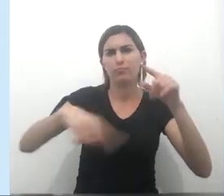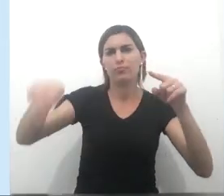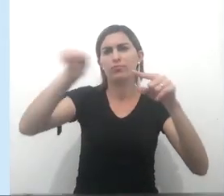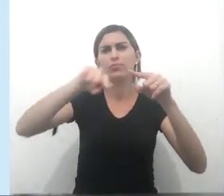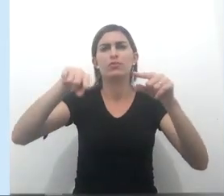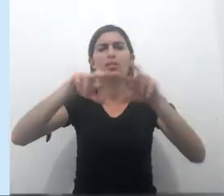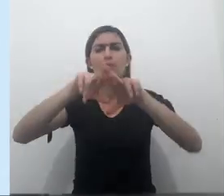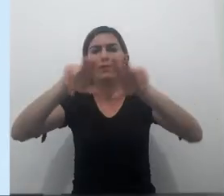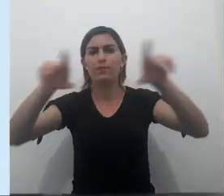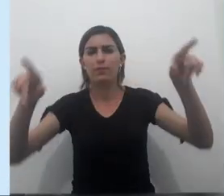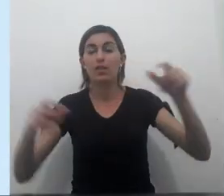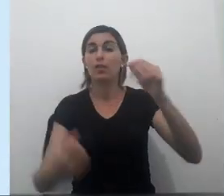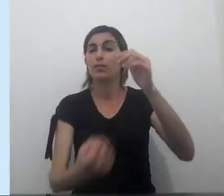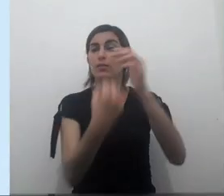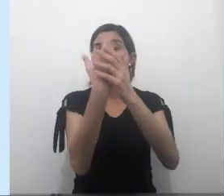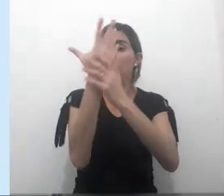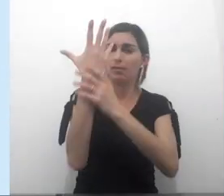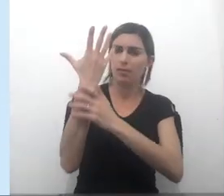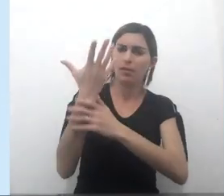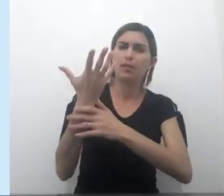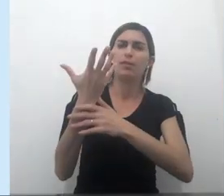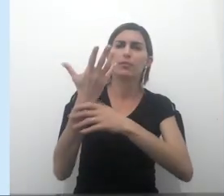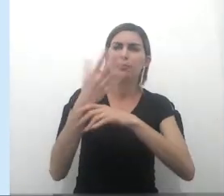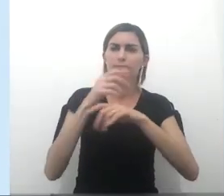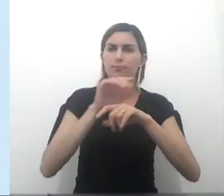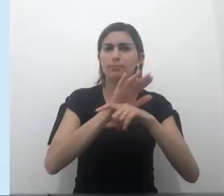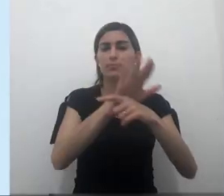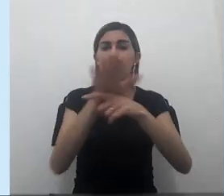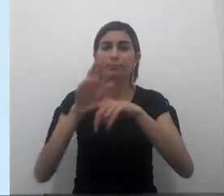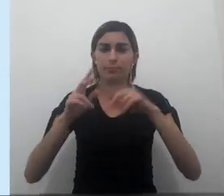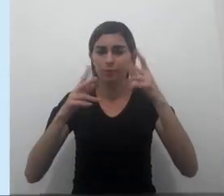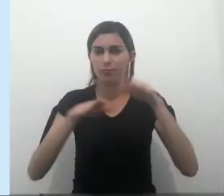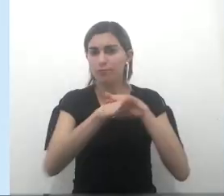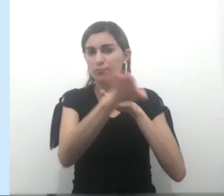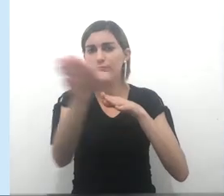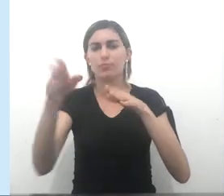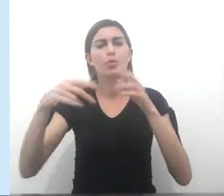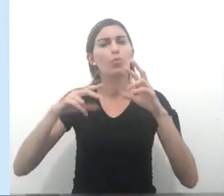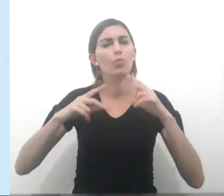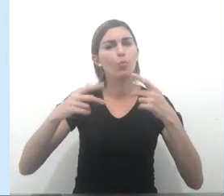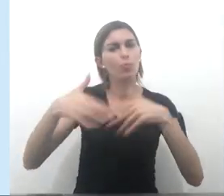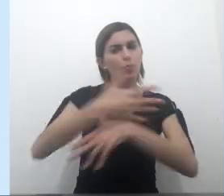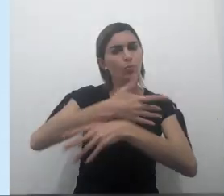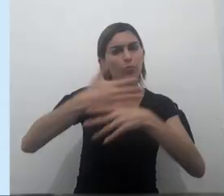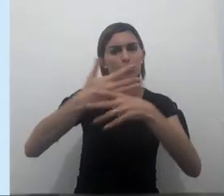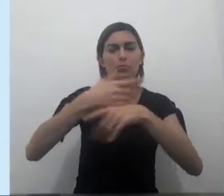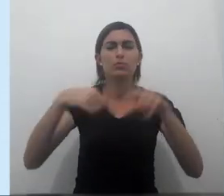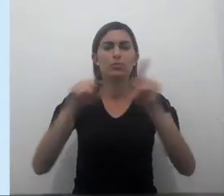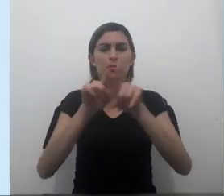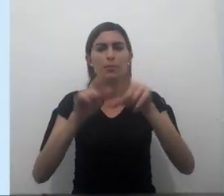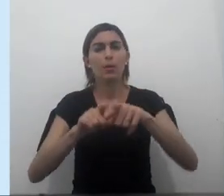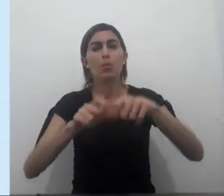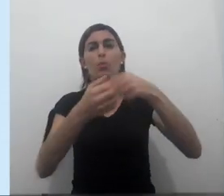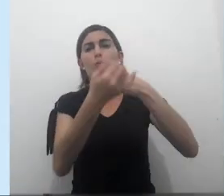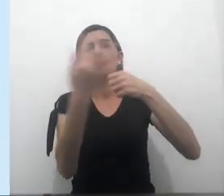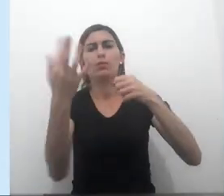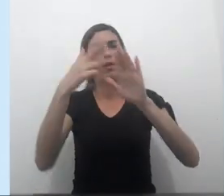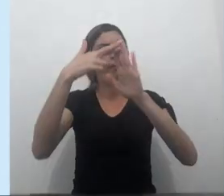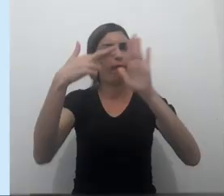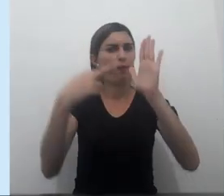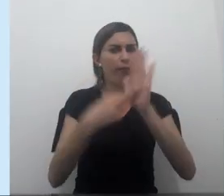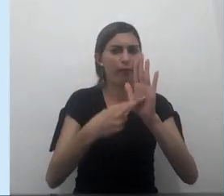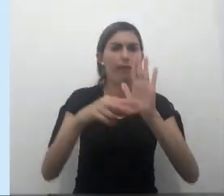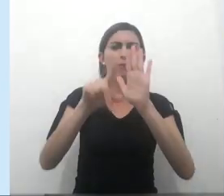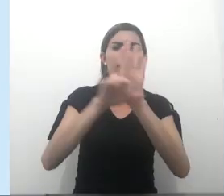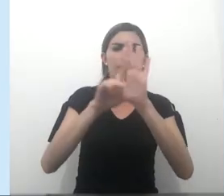que essas regrinhas, elas são criadas, né, nessas vias urbanas. São nas vias urbanas também que a gente vai ter uma maior quantidade